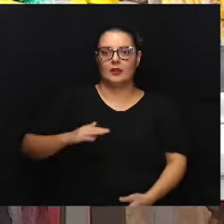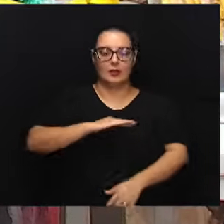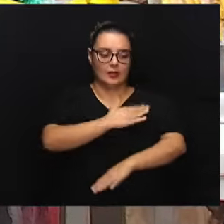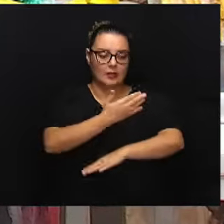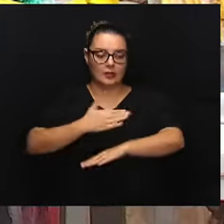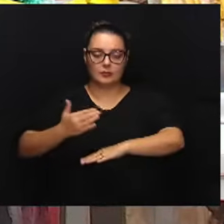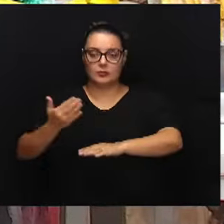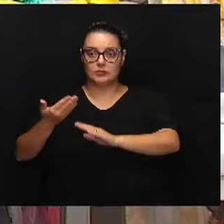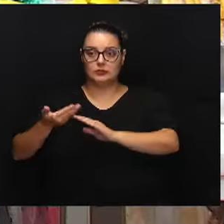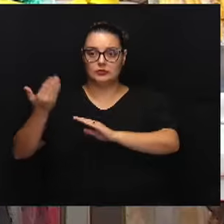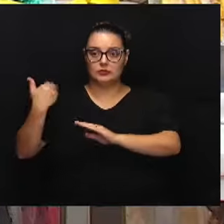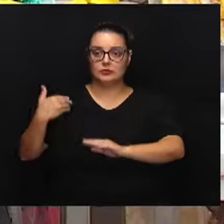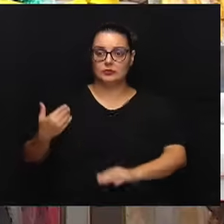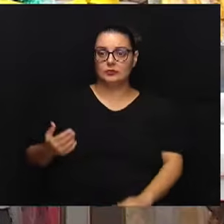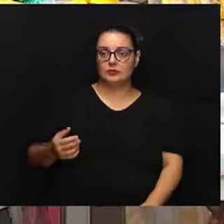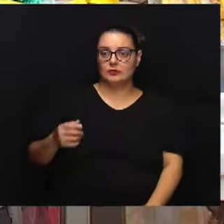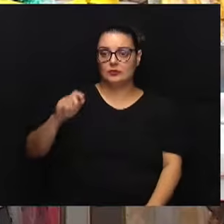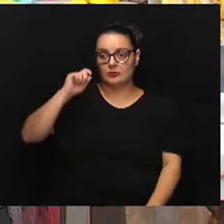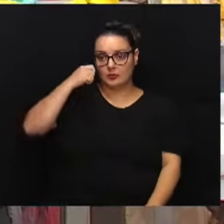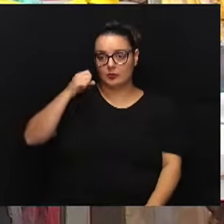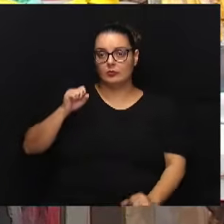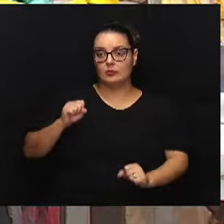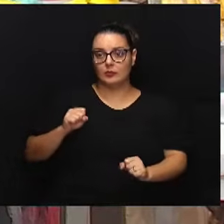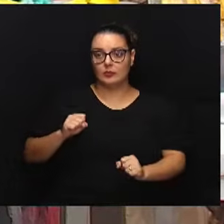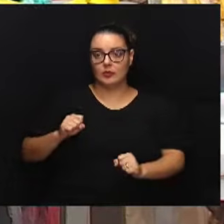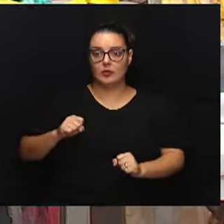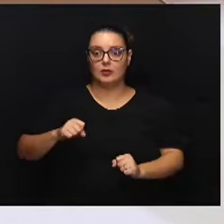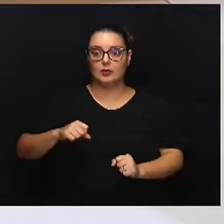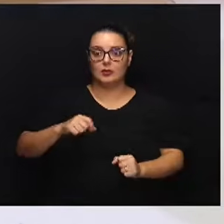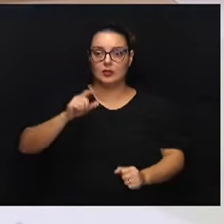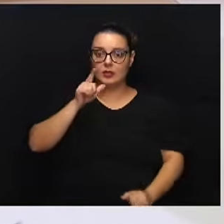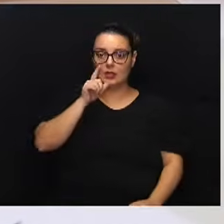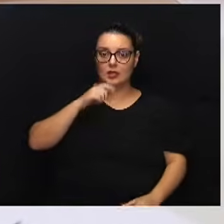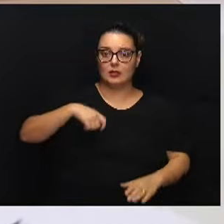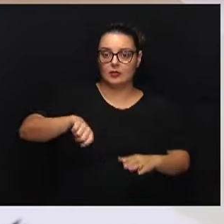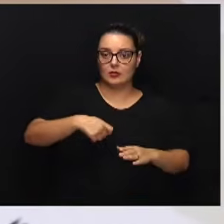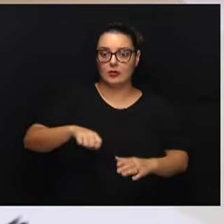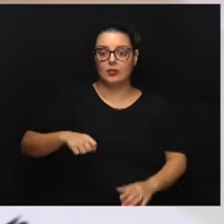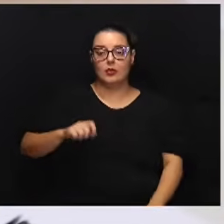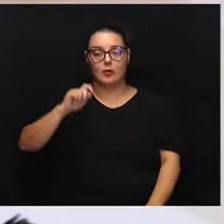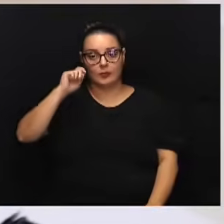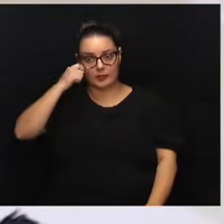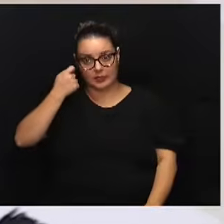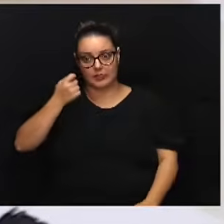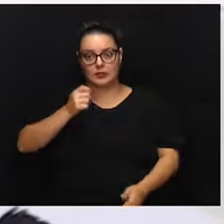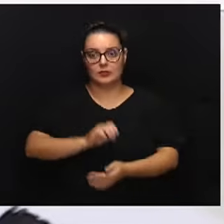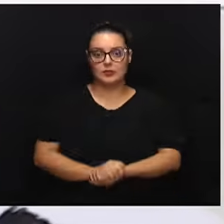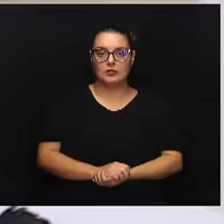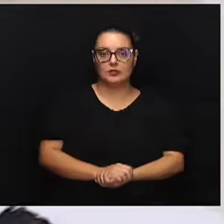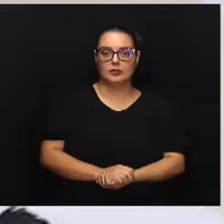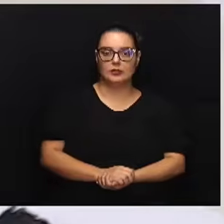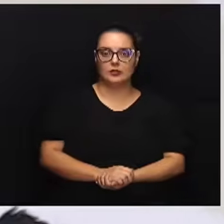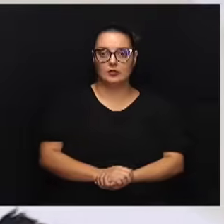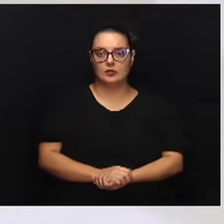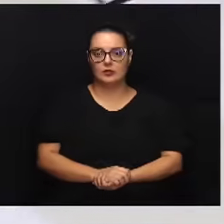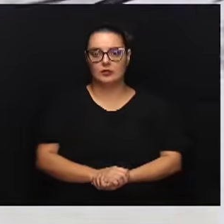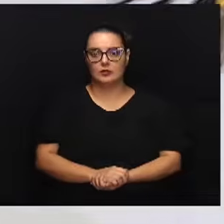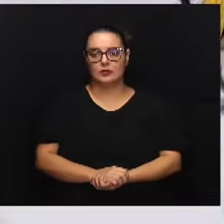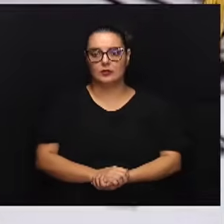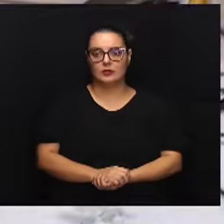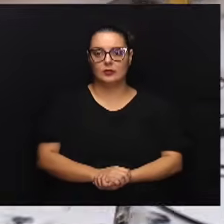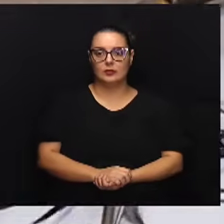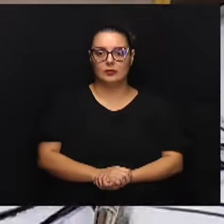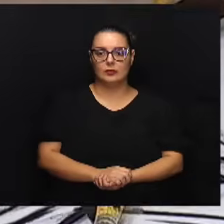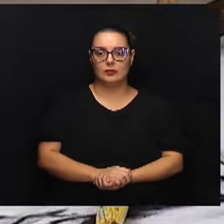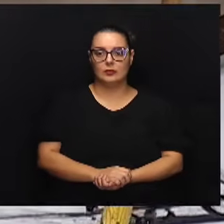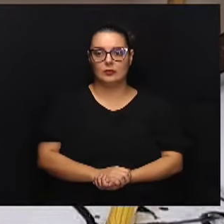fundo. Vamos pegar o preto, podem molhar um pouquinho o pincel, peguem o preto, vamos criar uma